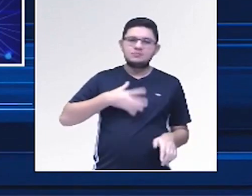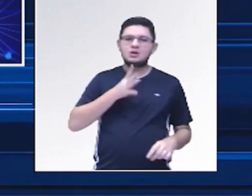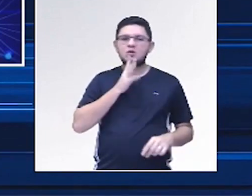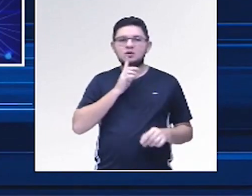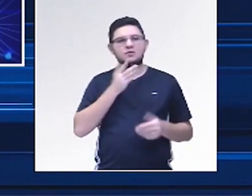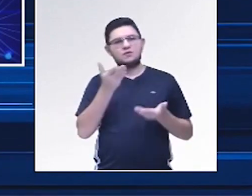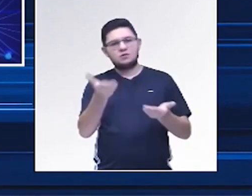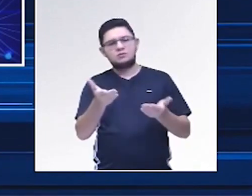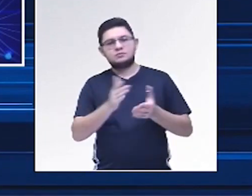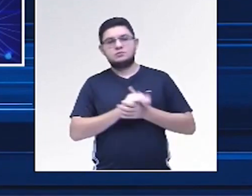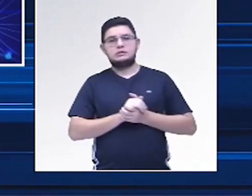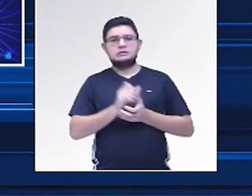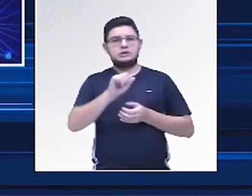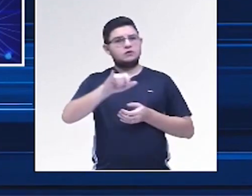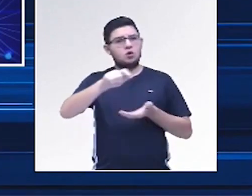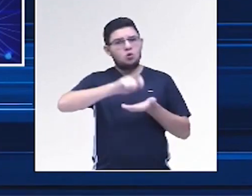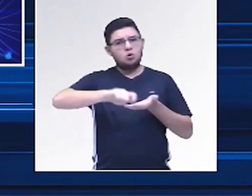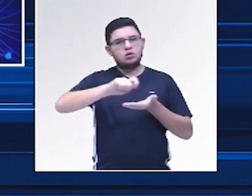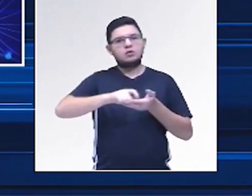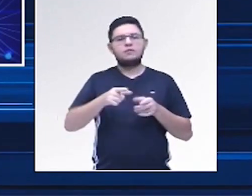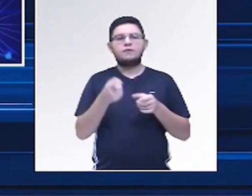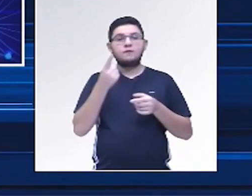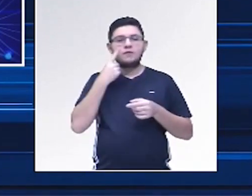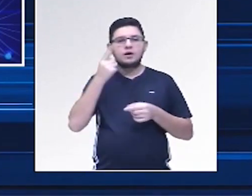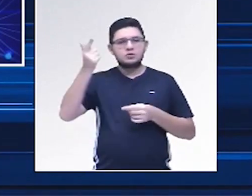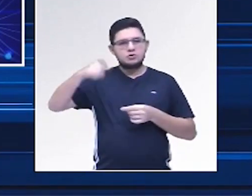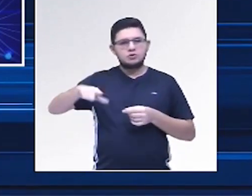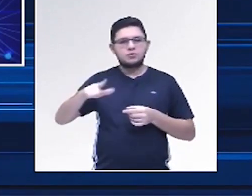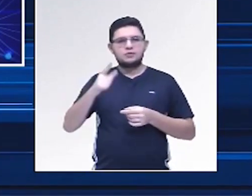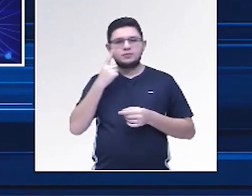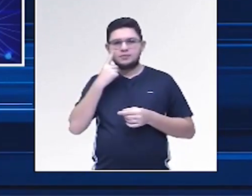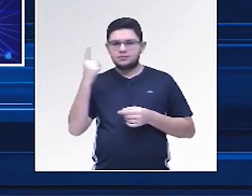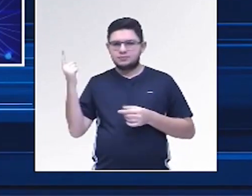continue anotando aí o diálogo, nós vamos repetir. Fiquem atentos.